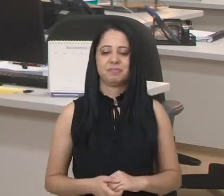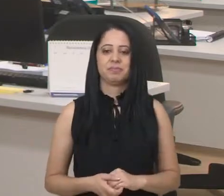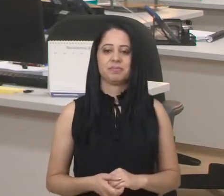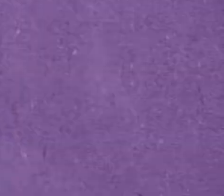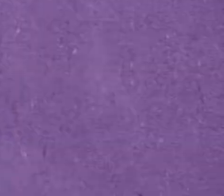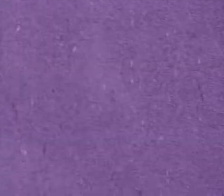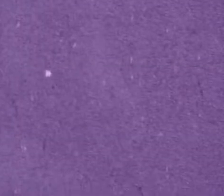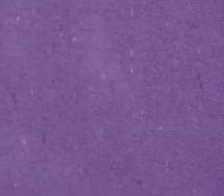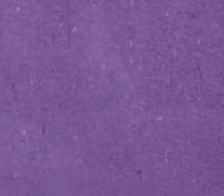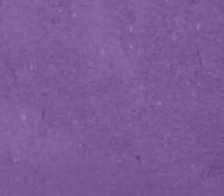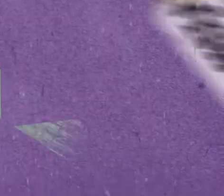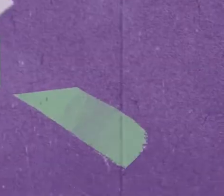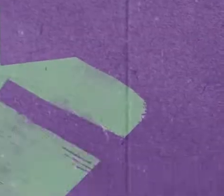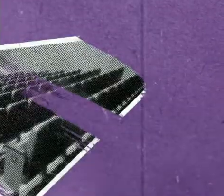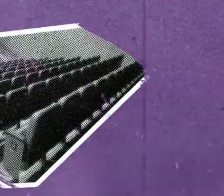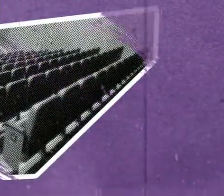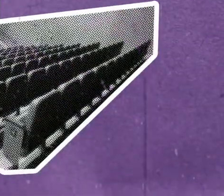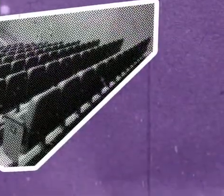cultural.